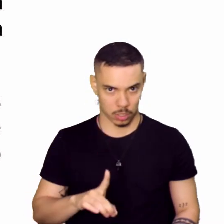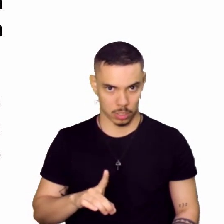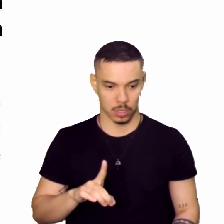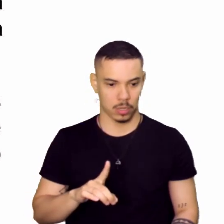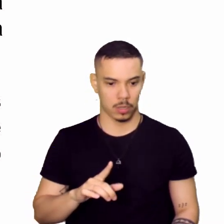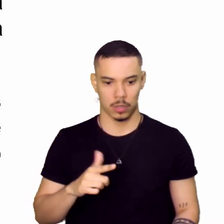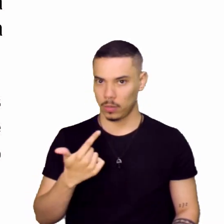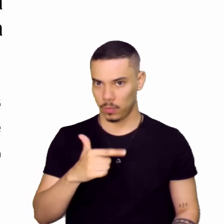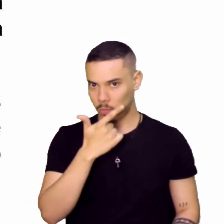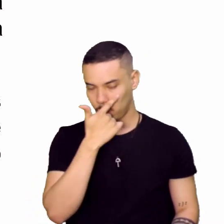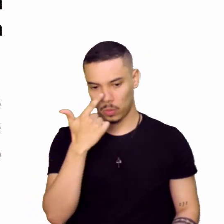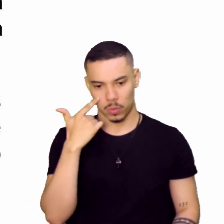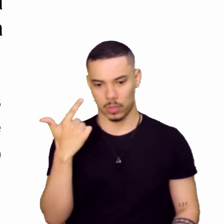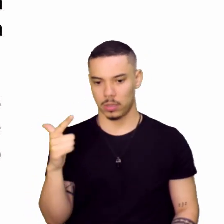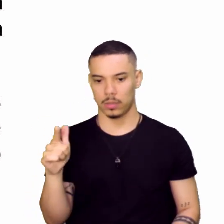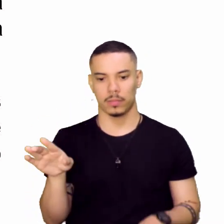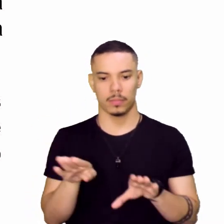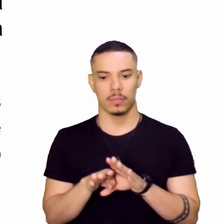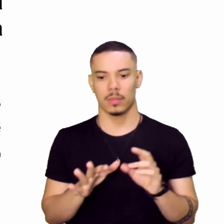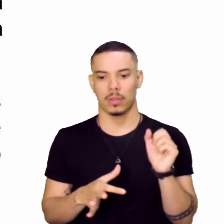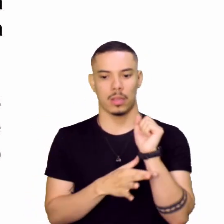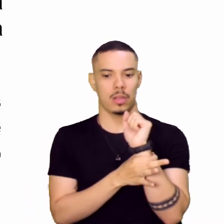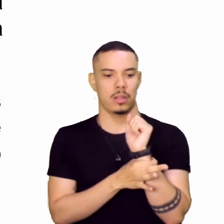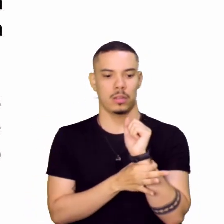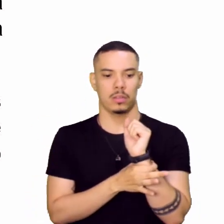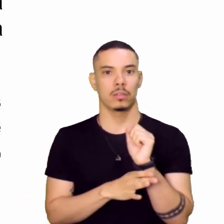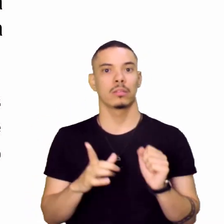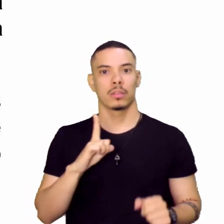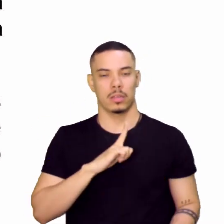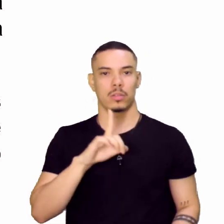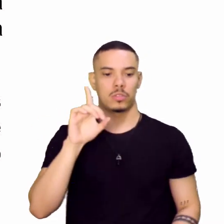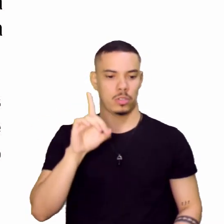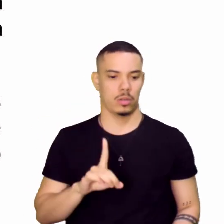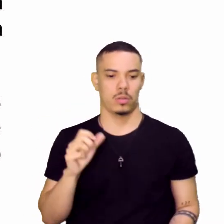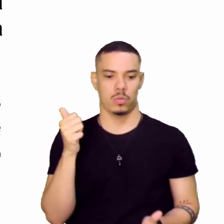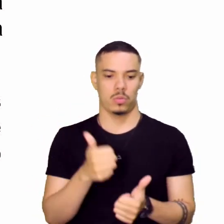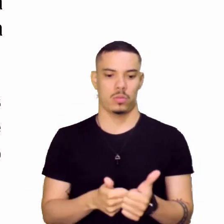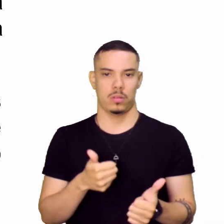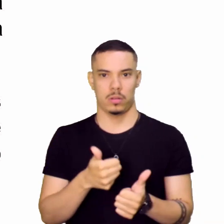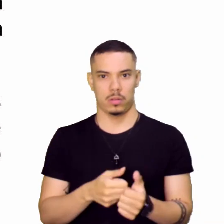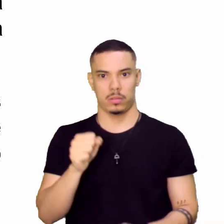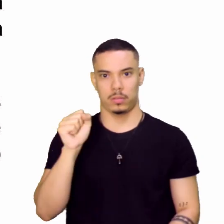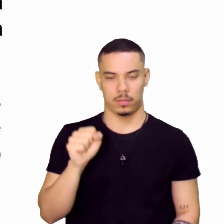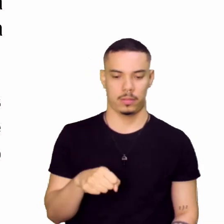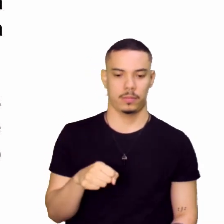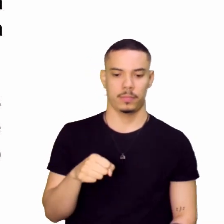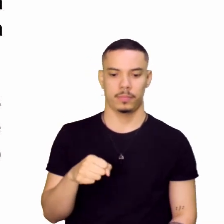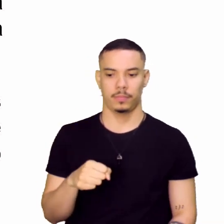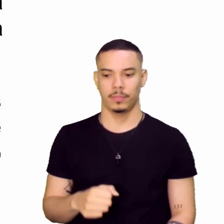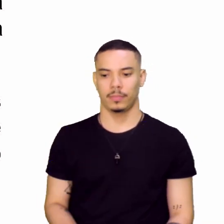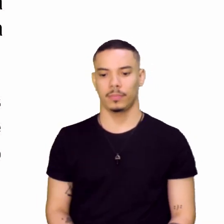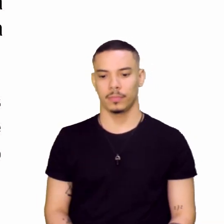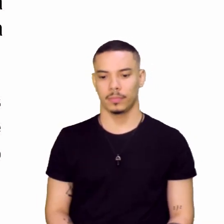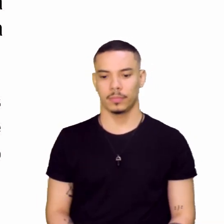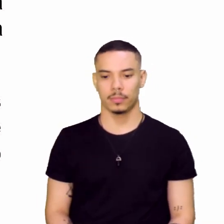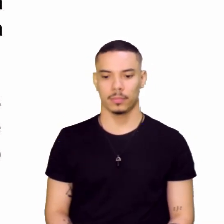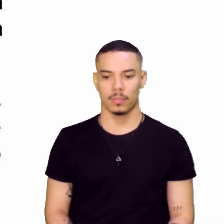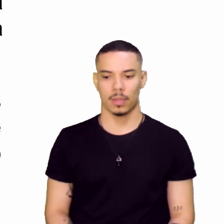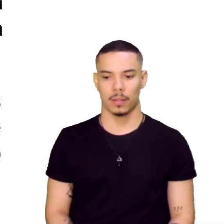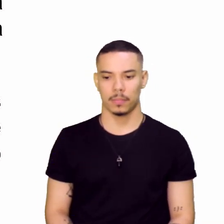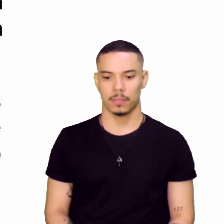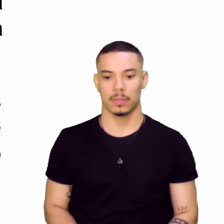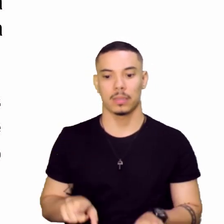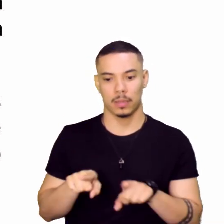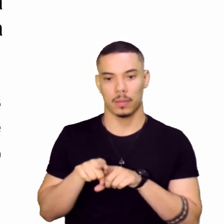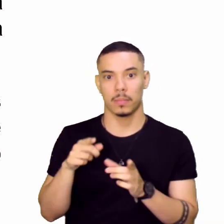existam nem sejam garantidos tem-se o direito de lutar tá bom e